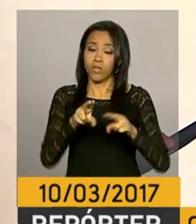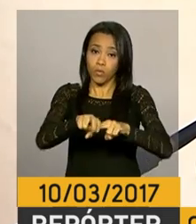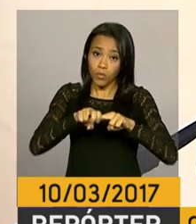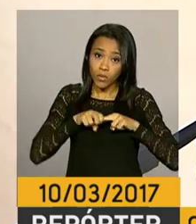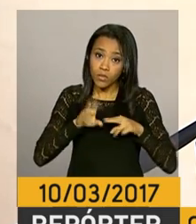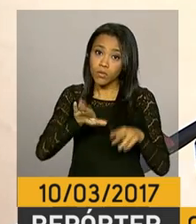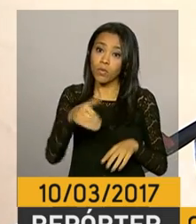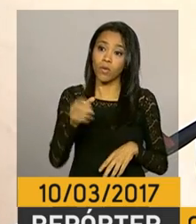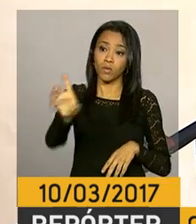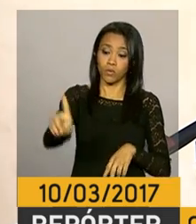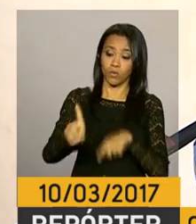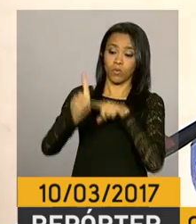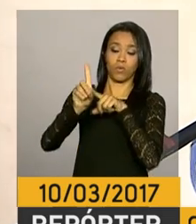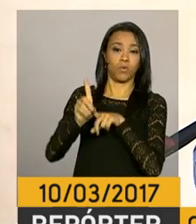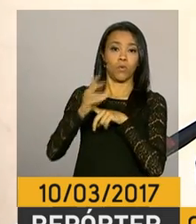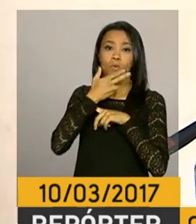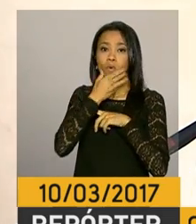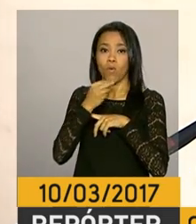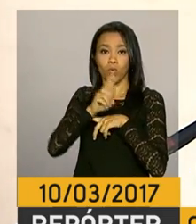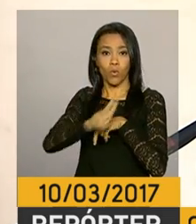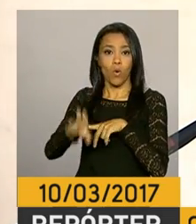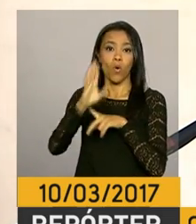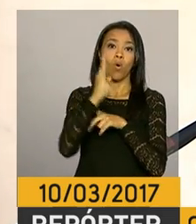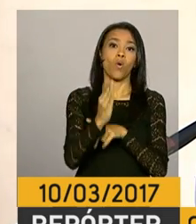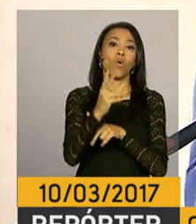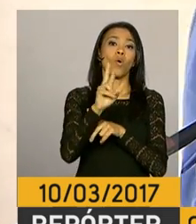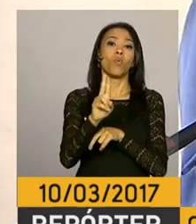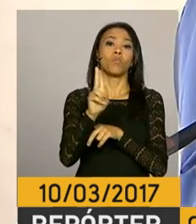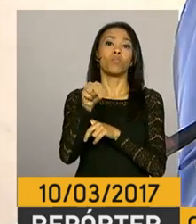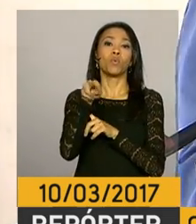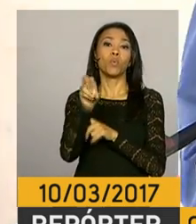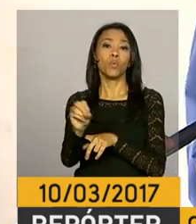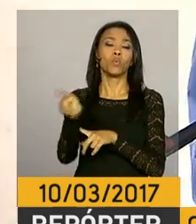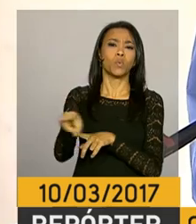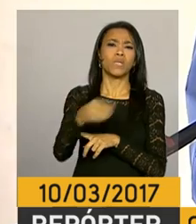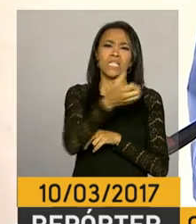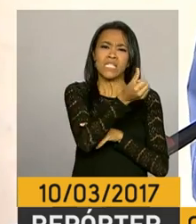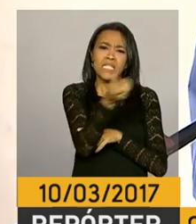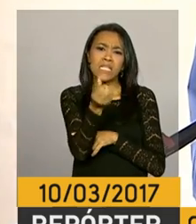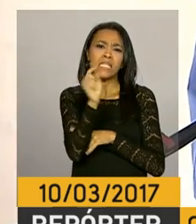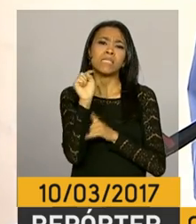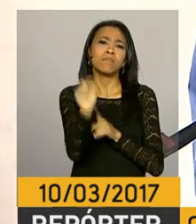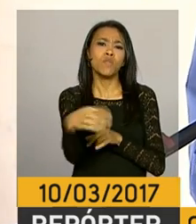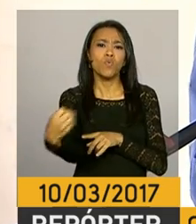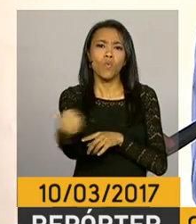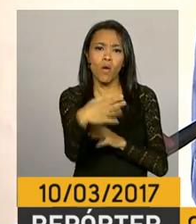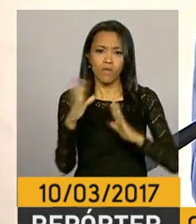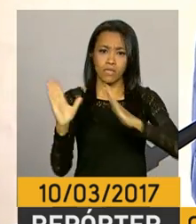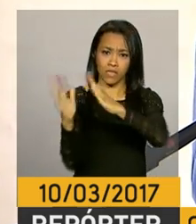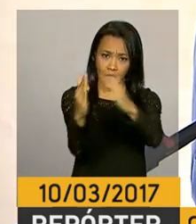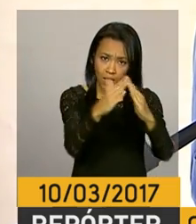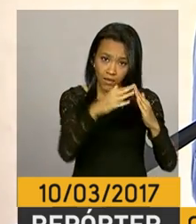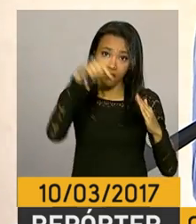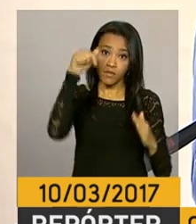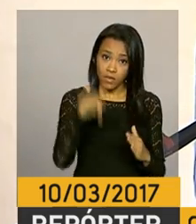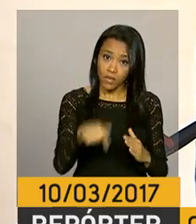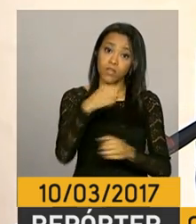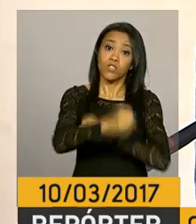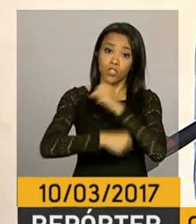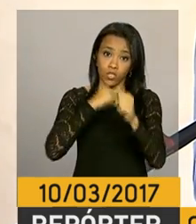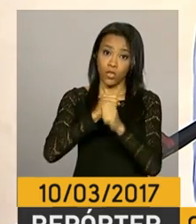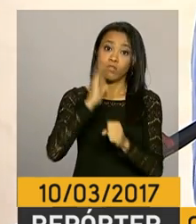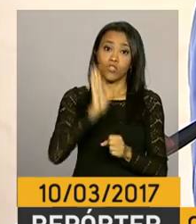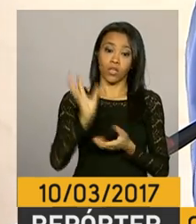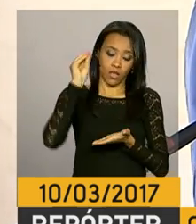o Bruno anuncia 600 mil novas casas neste ano, já está no